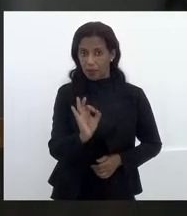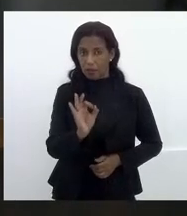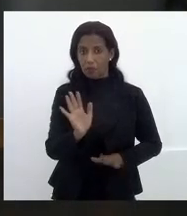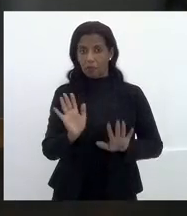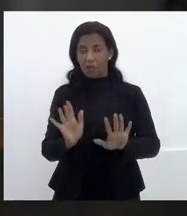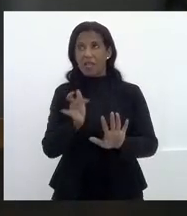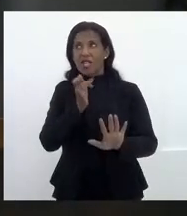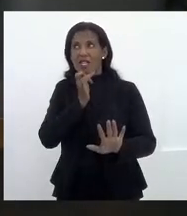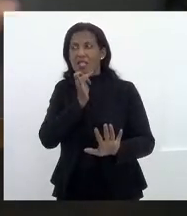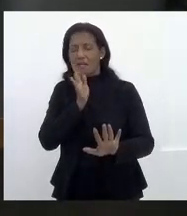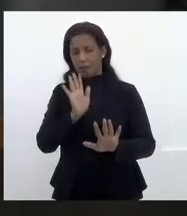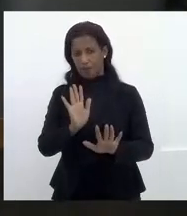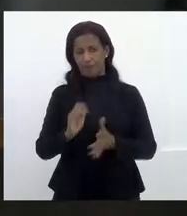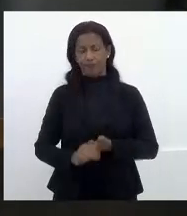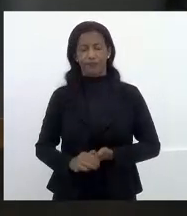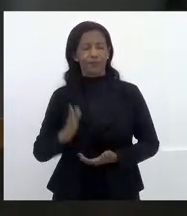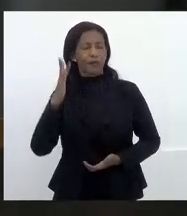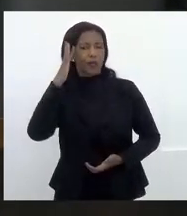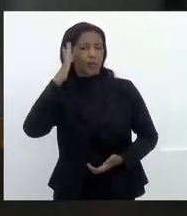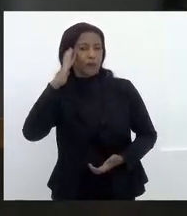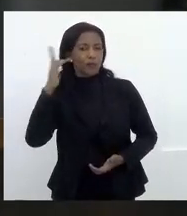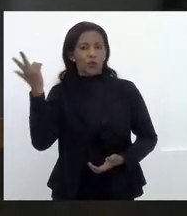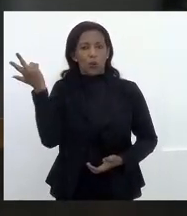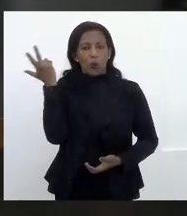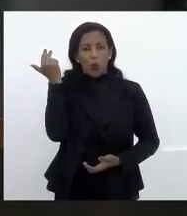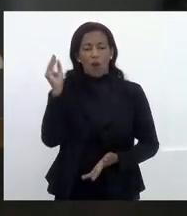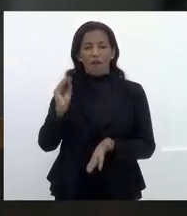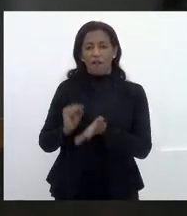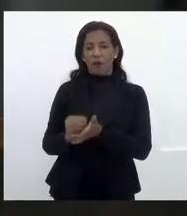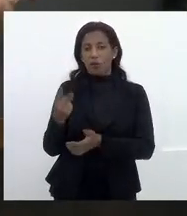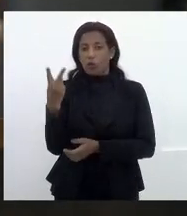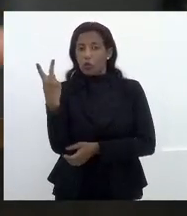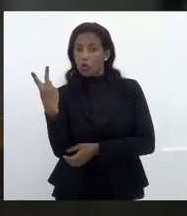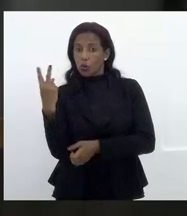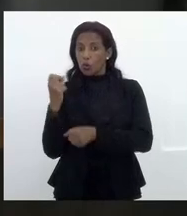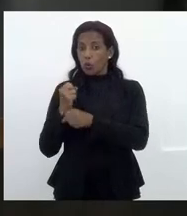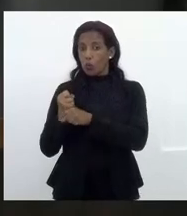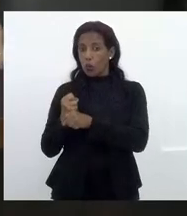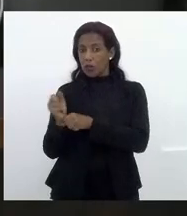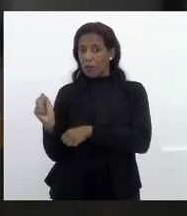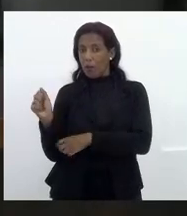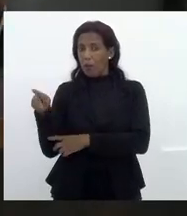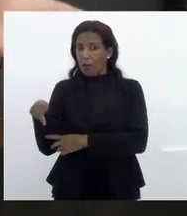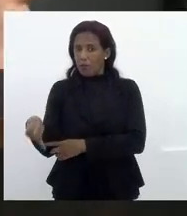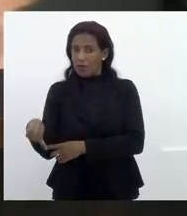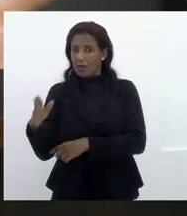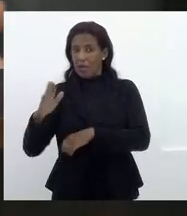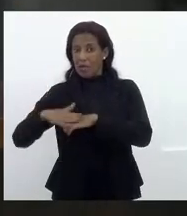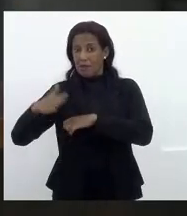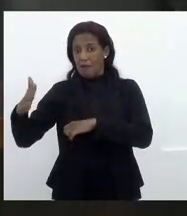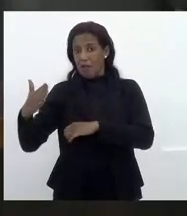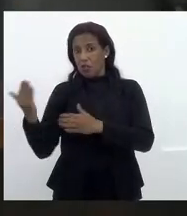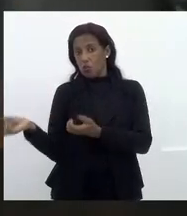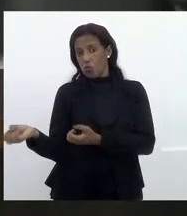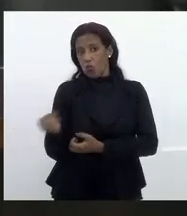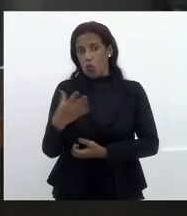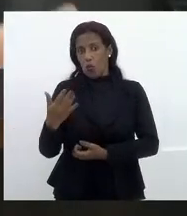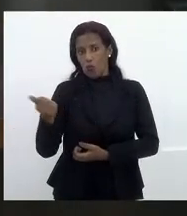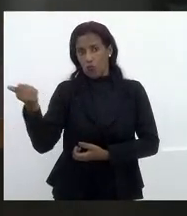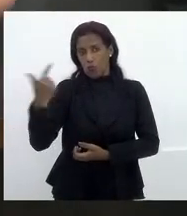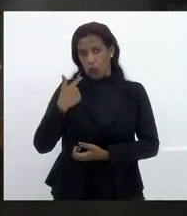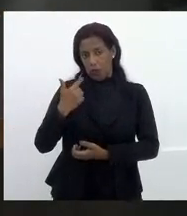Imagine que o deputado Aliomar Coelho faltasse dois anos para aposentar ele fosse mais jovem do que eu